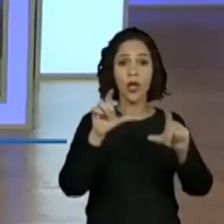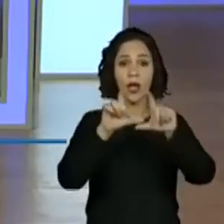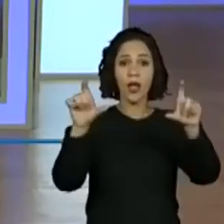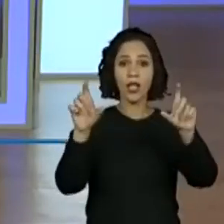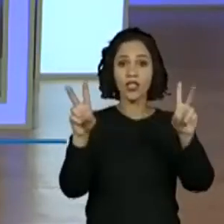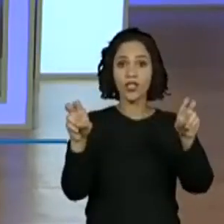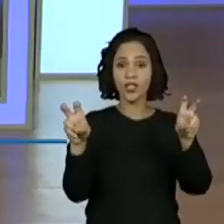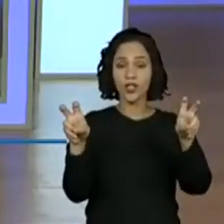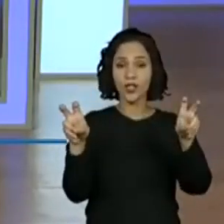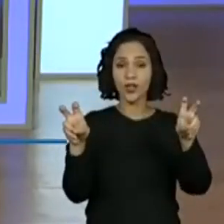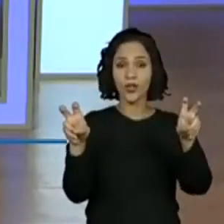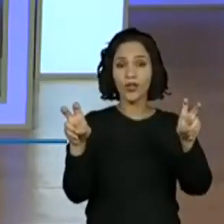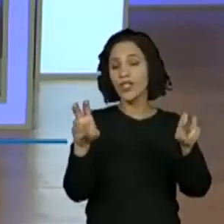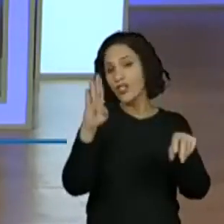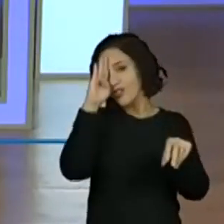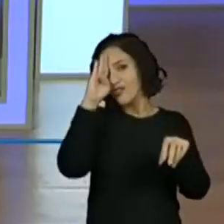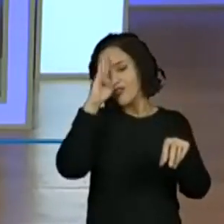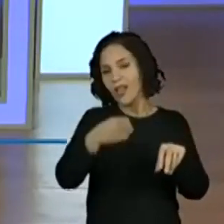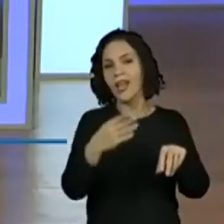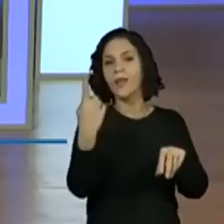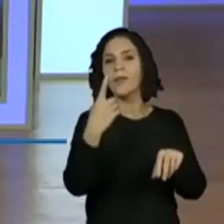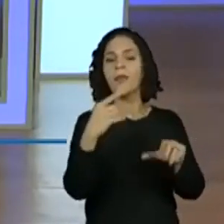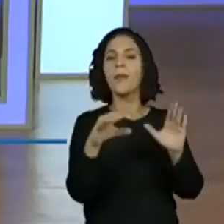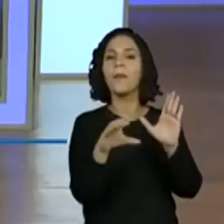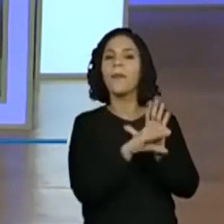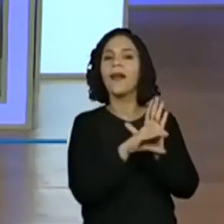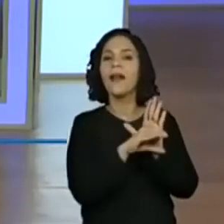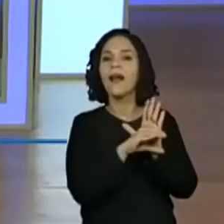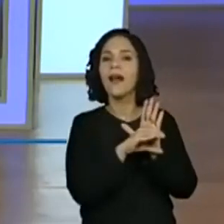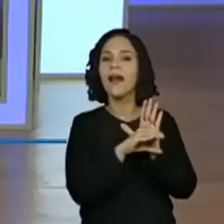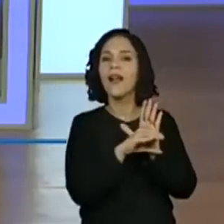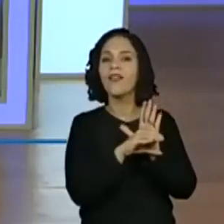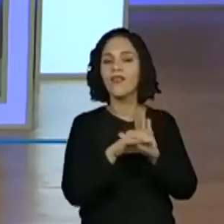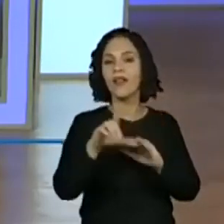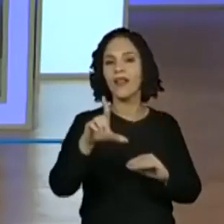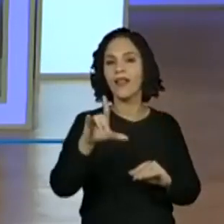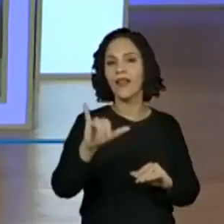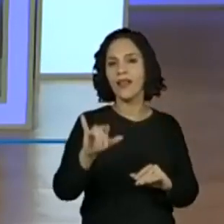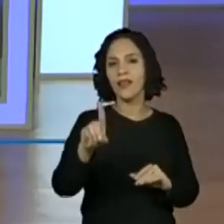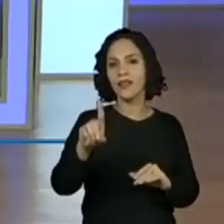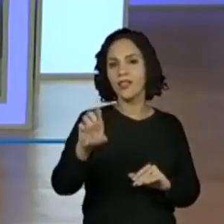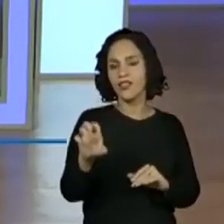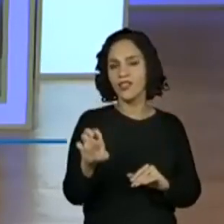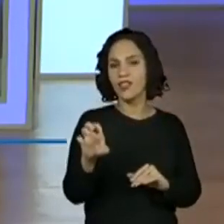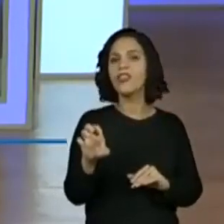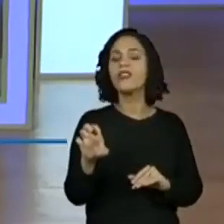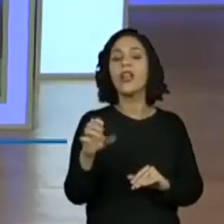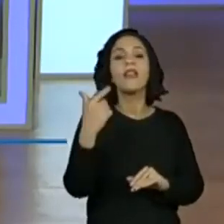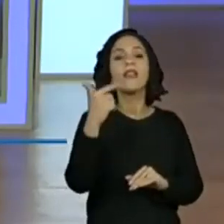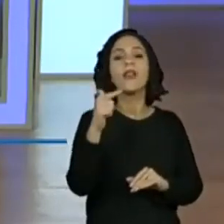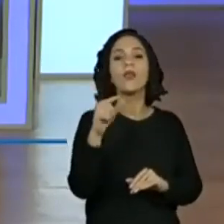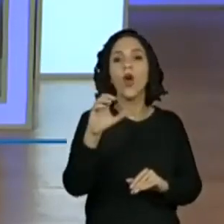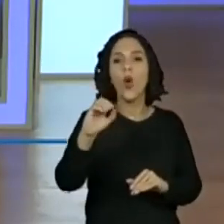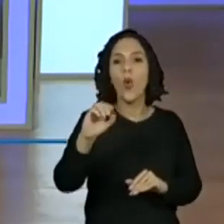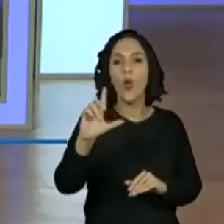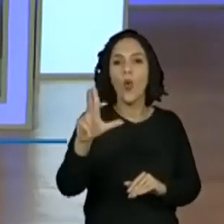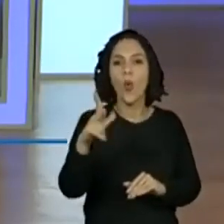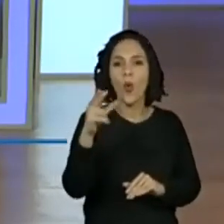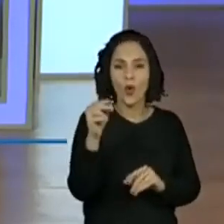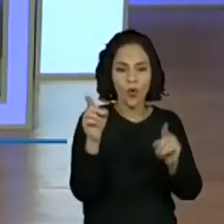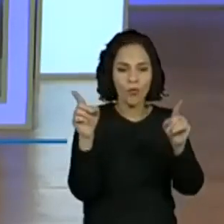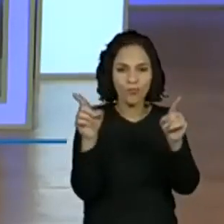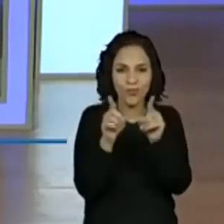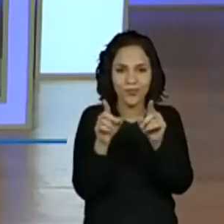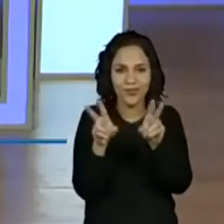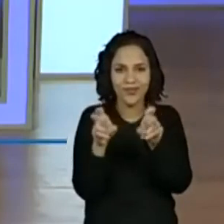título e a gente já parte para o primeiro parágrafo, que é o lead que a gente está estudando. E a gente não tem o olho ou